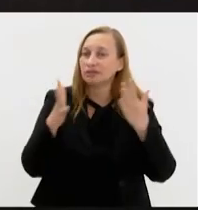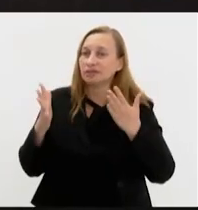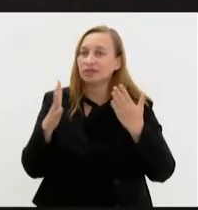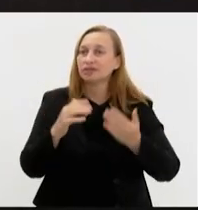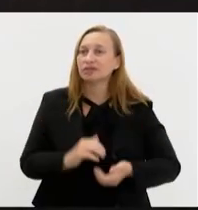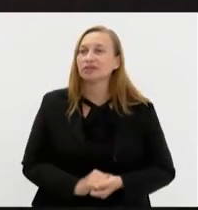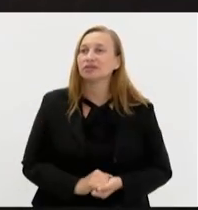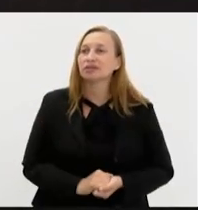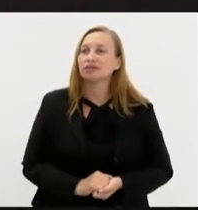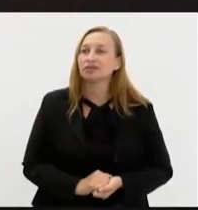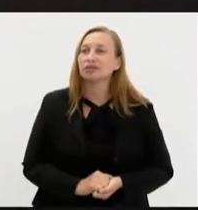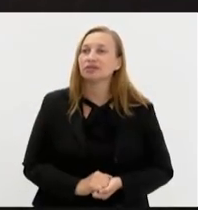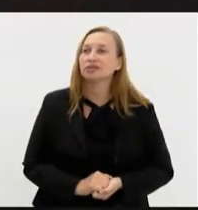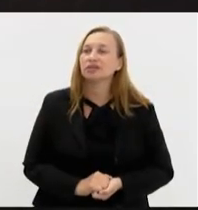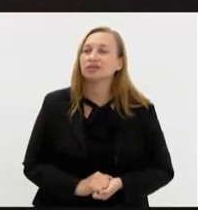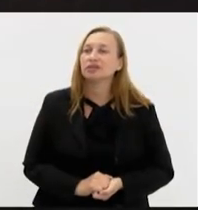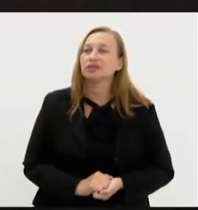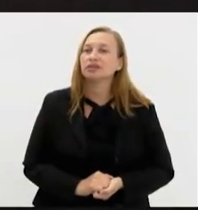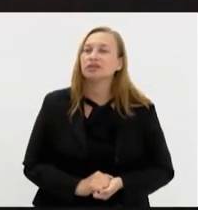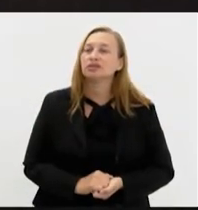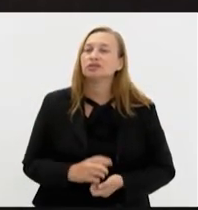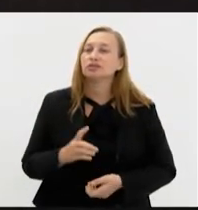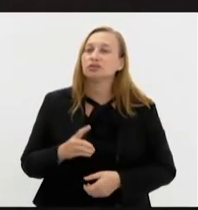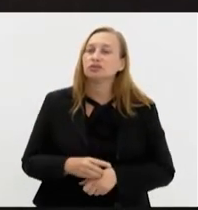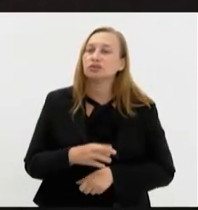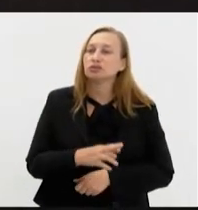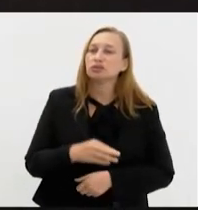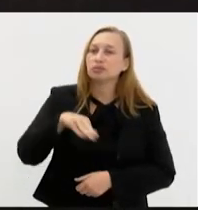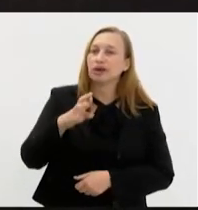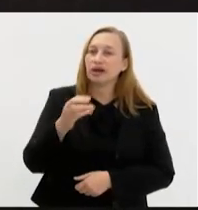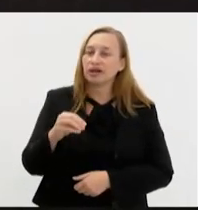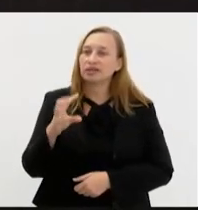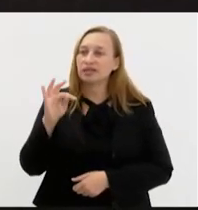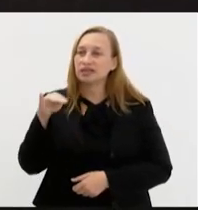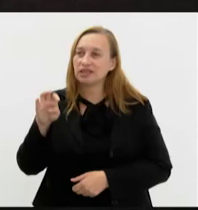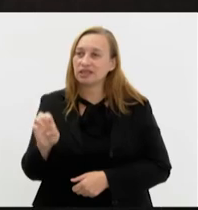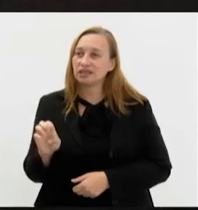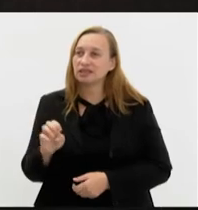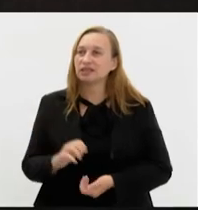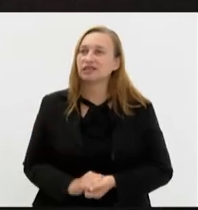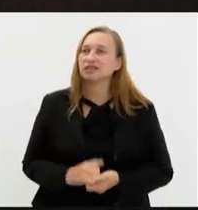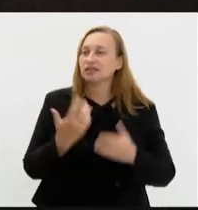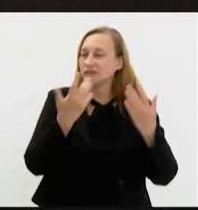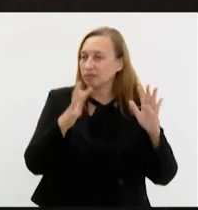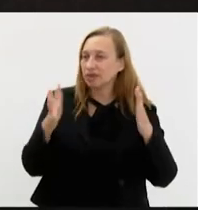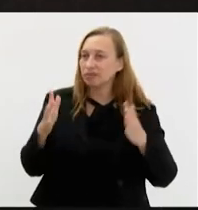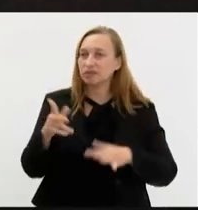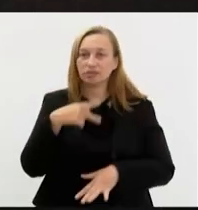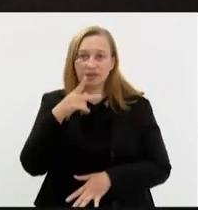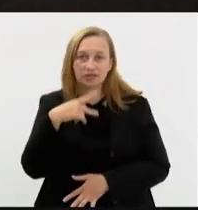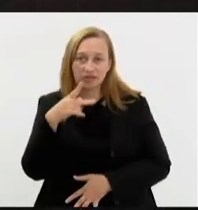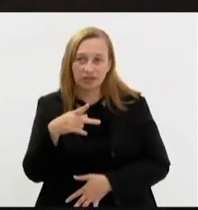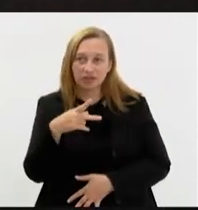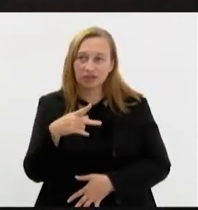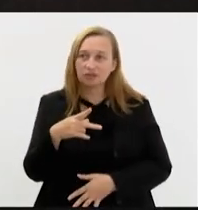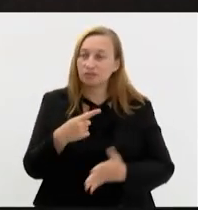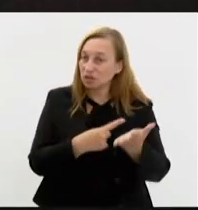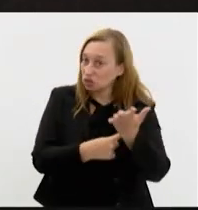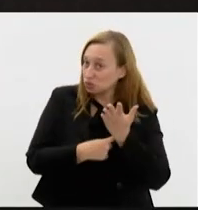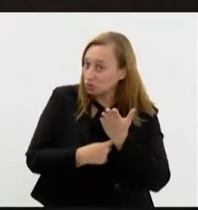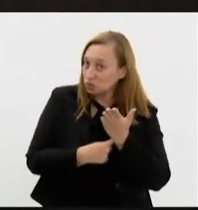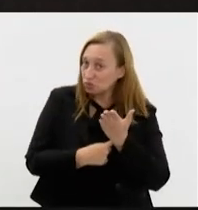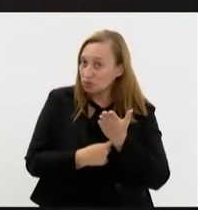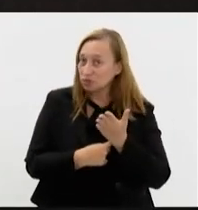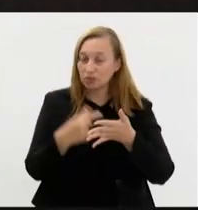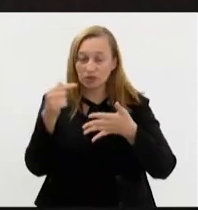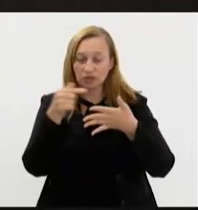companheiros de bancada nessa tarde Dr Márcio Dra Tatiana Costa que um parabenizo de antemão pela fala que facilitou muito minha vida porque abordou